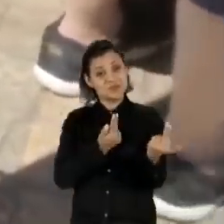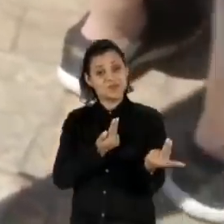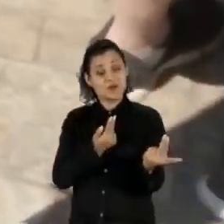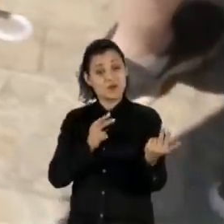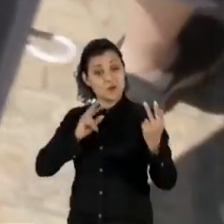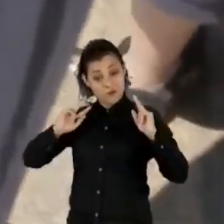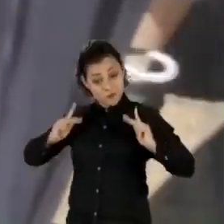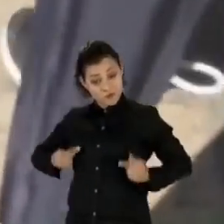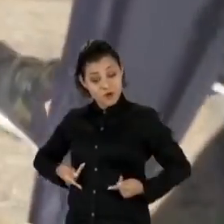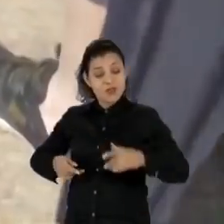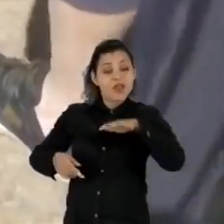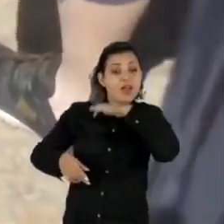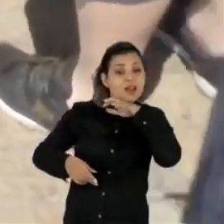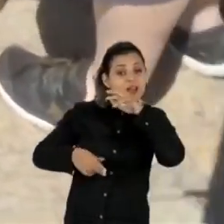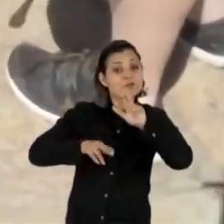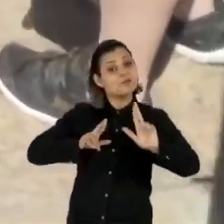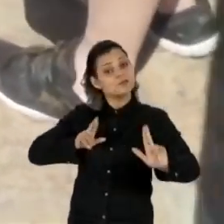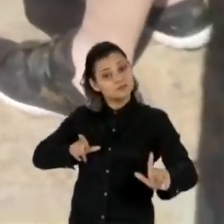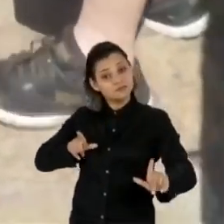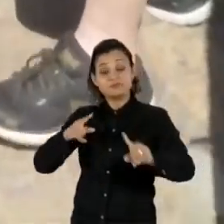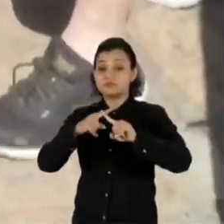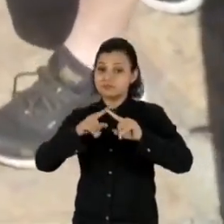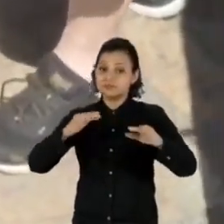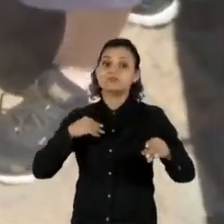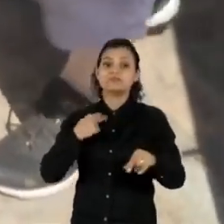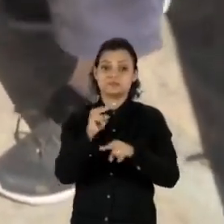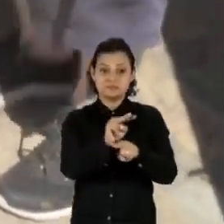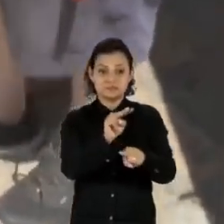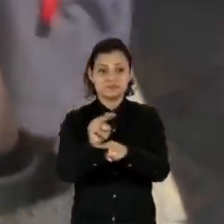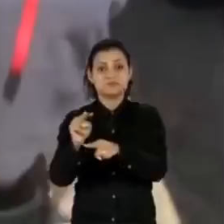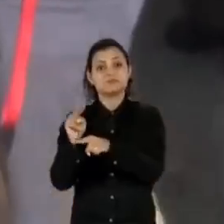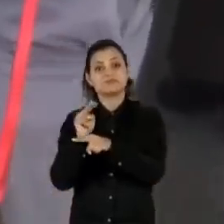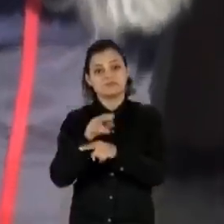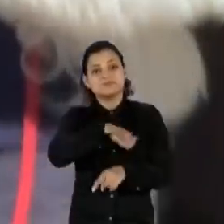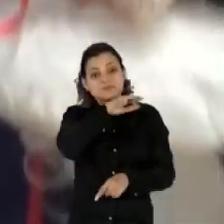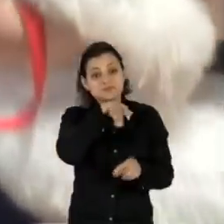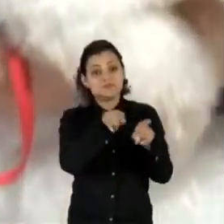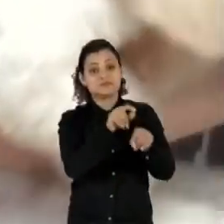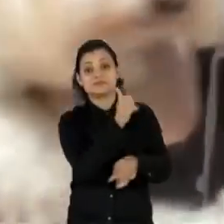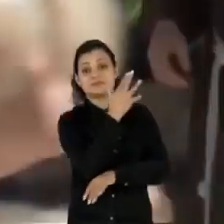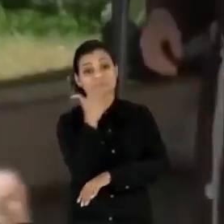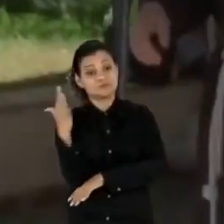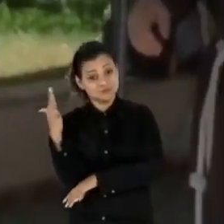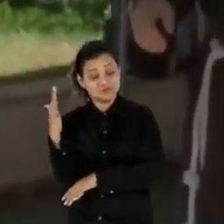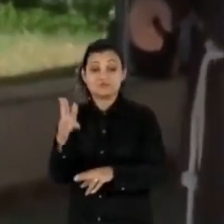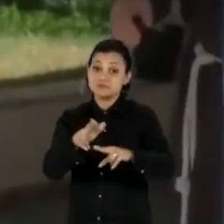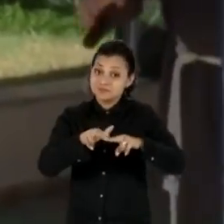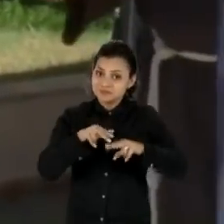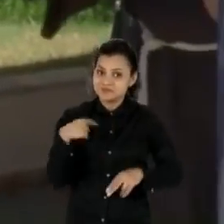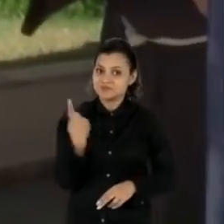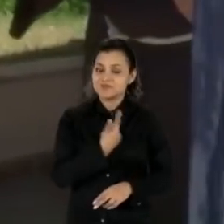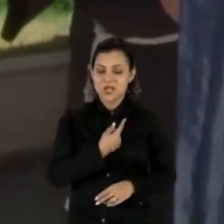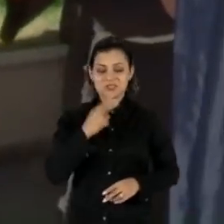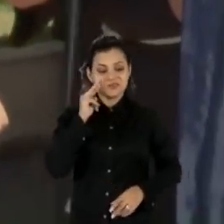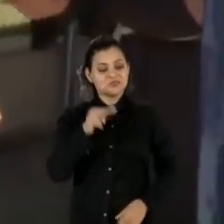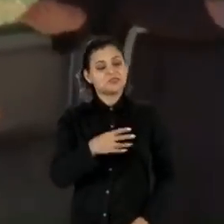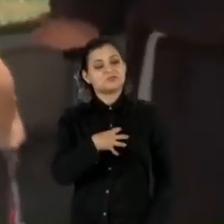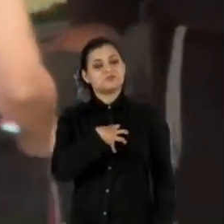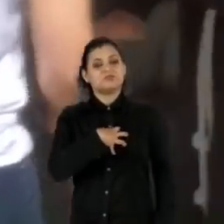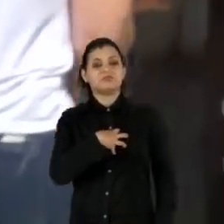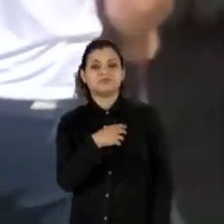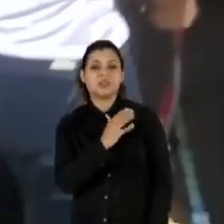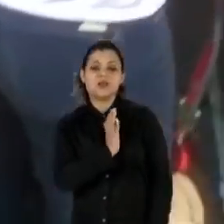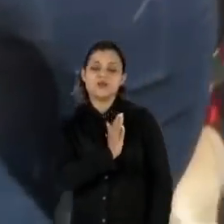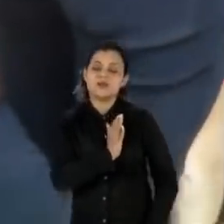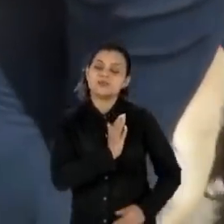então para nós também são francisco é o protetor das criaturas a gente recebe com bons olhos de coração